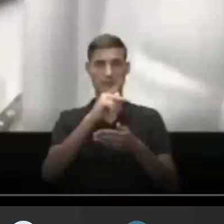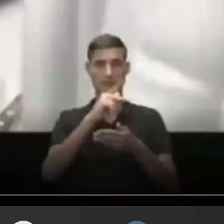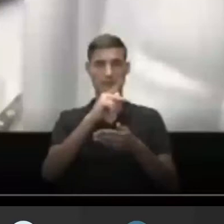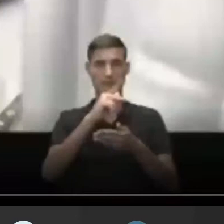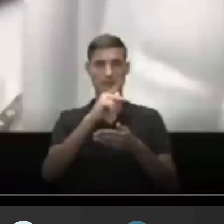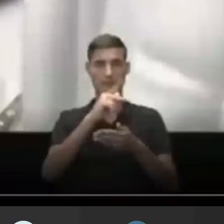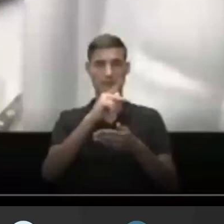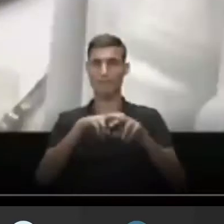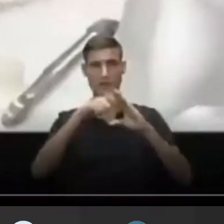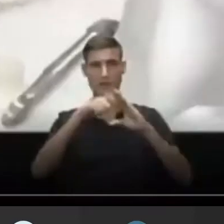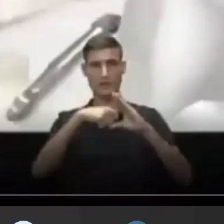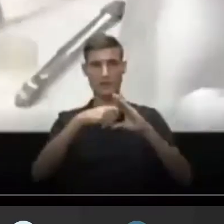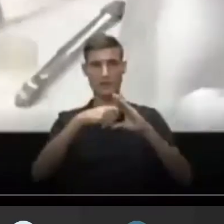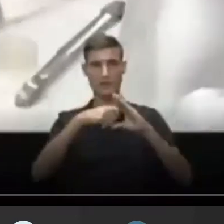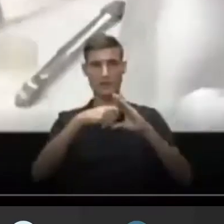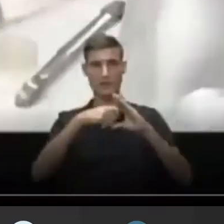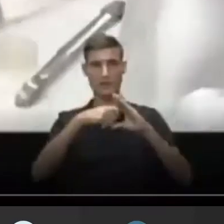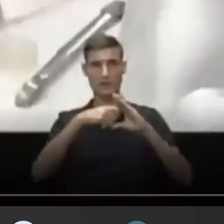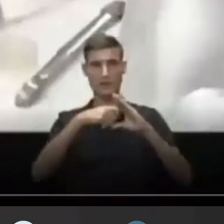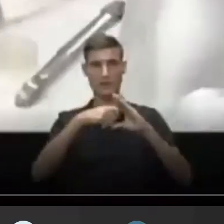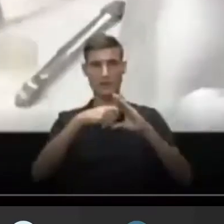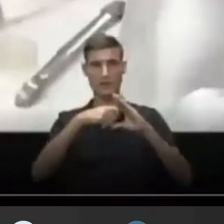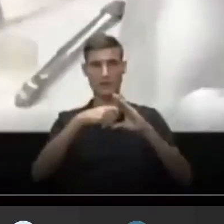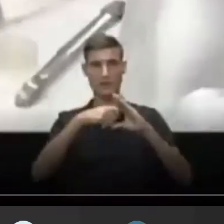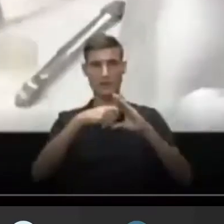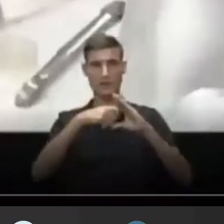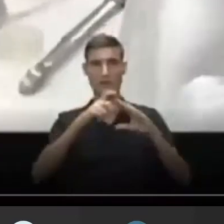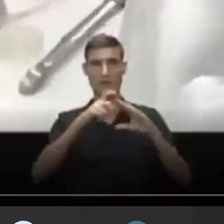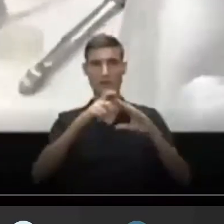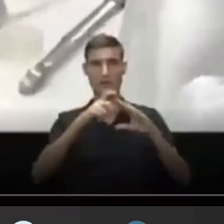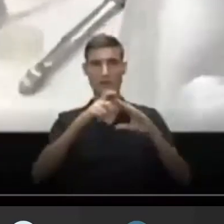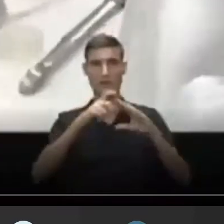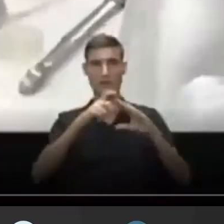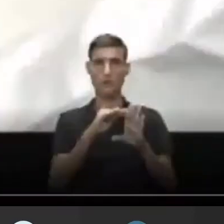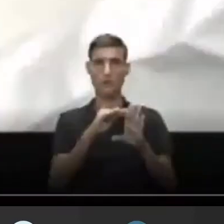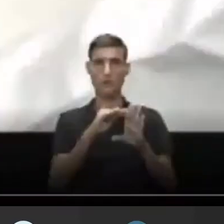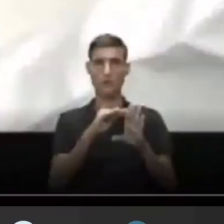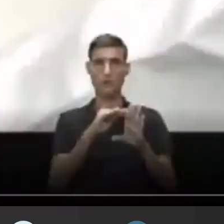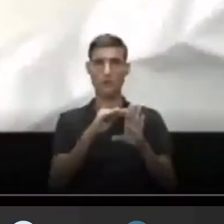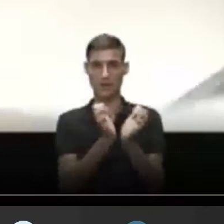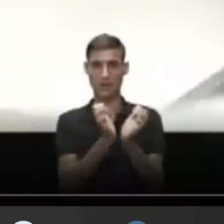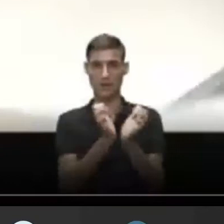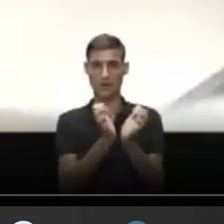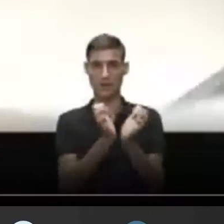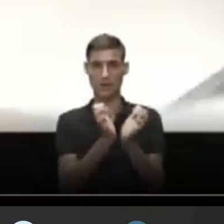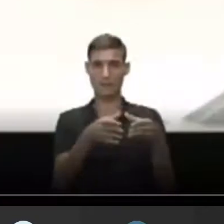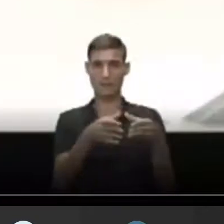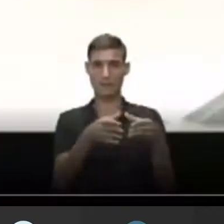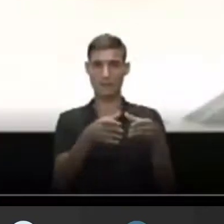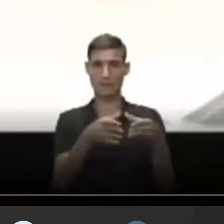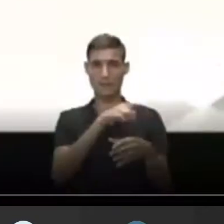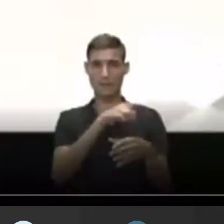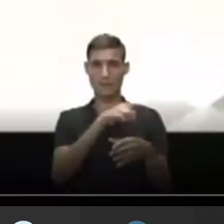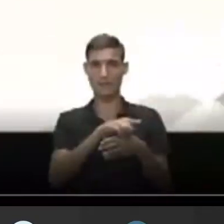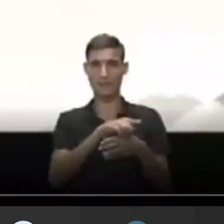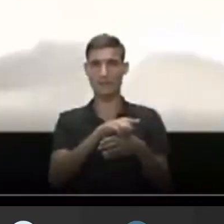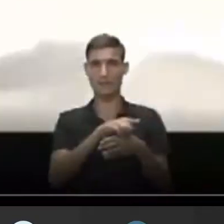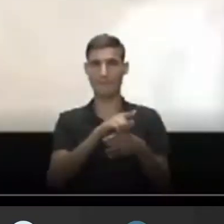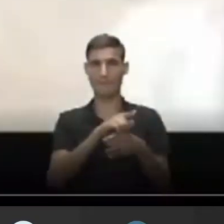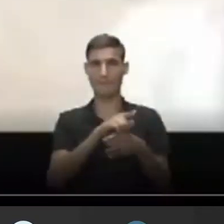Que no caso aí é o fenol. Pronto. Mexe com bastão de vidro. Isso aí é o